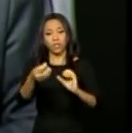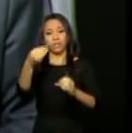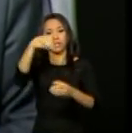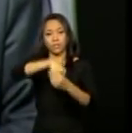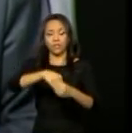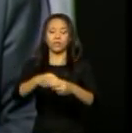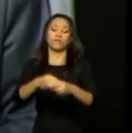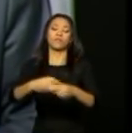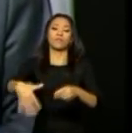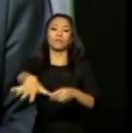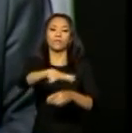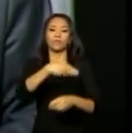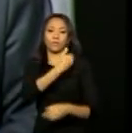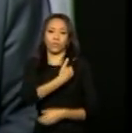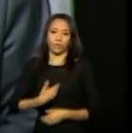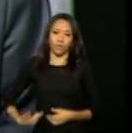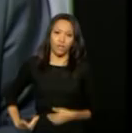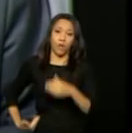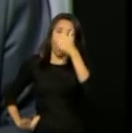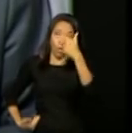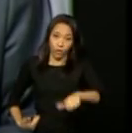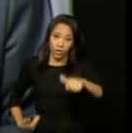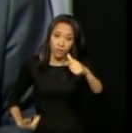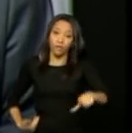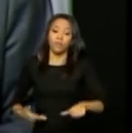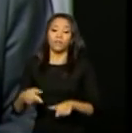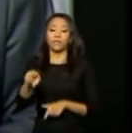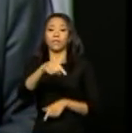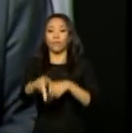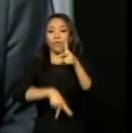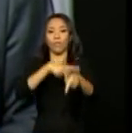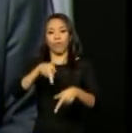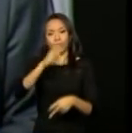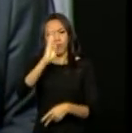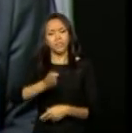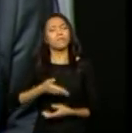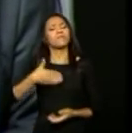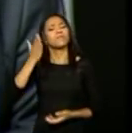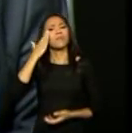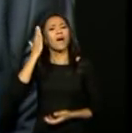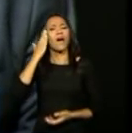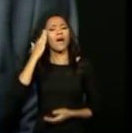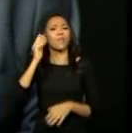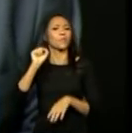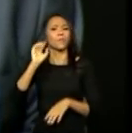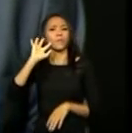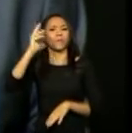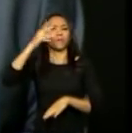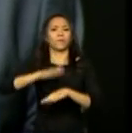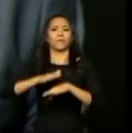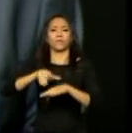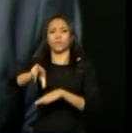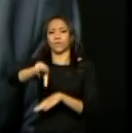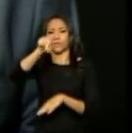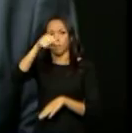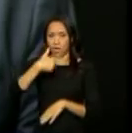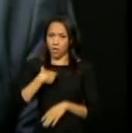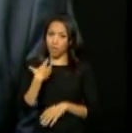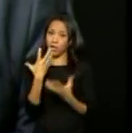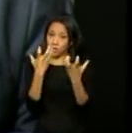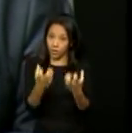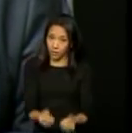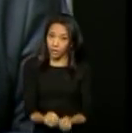uma vez, o povo brasileiro soube soberanamente fazer suas escolhas. Aceitei, honrado e